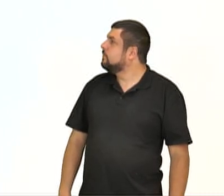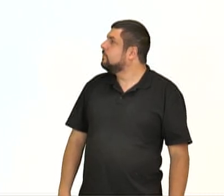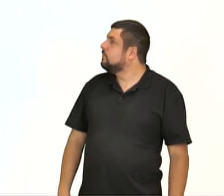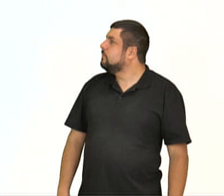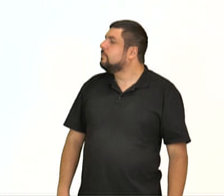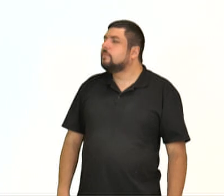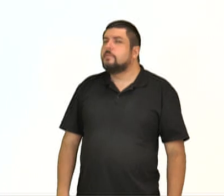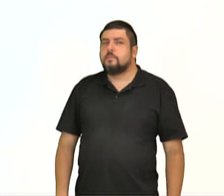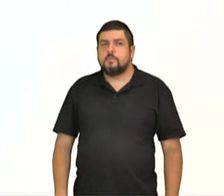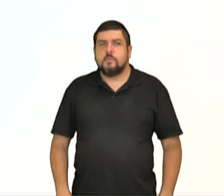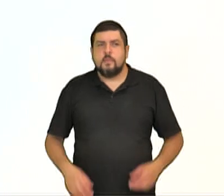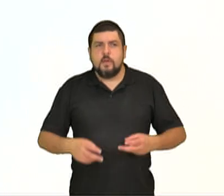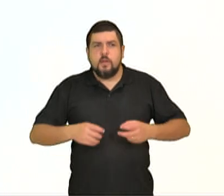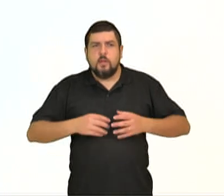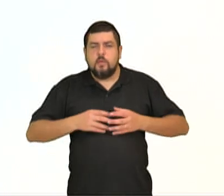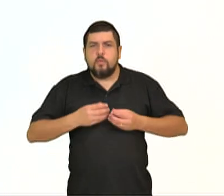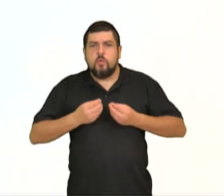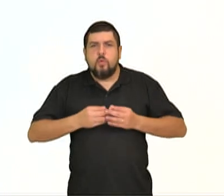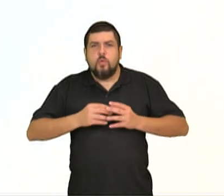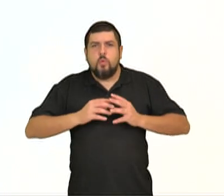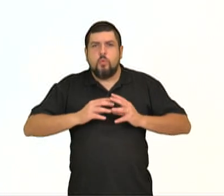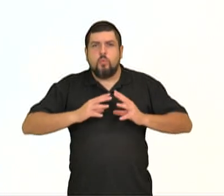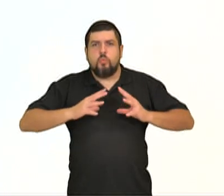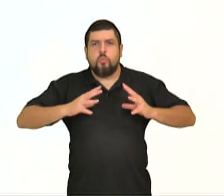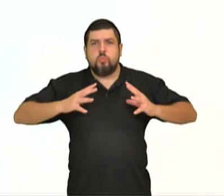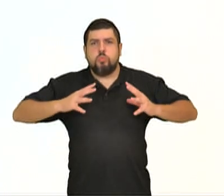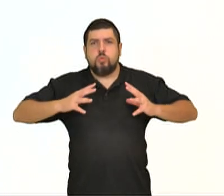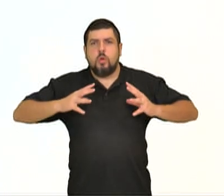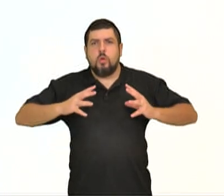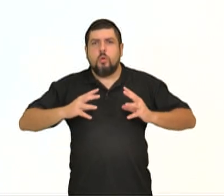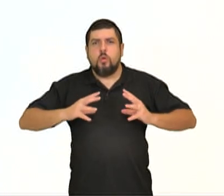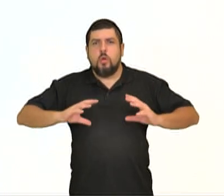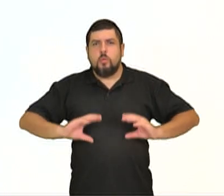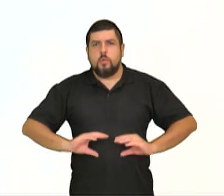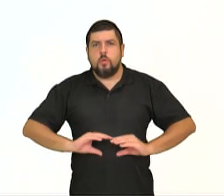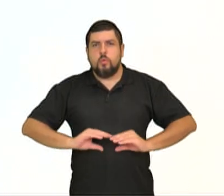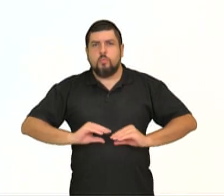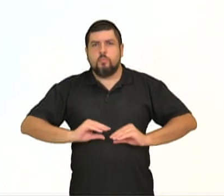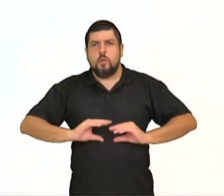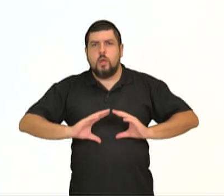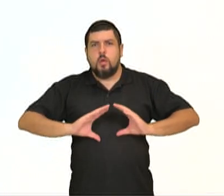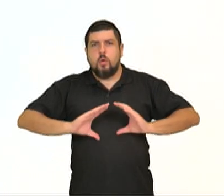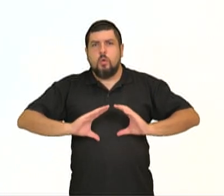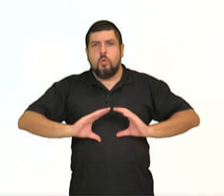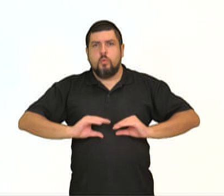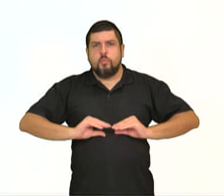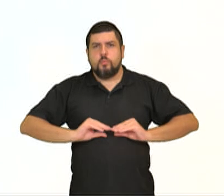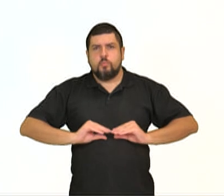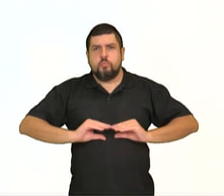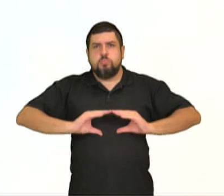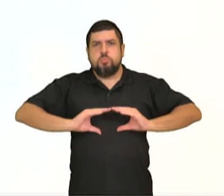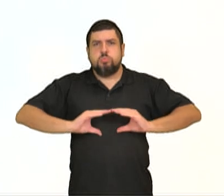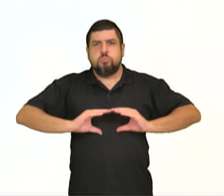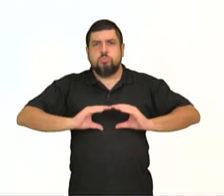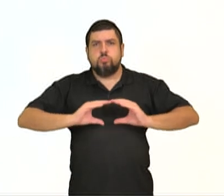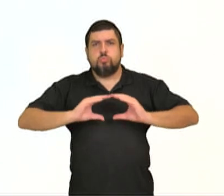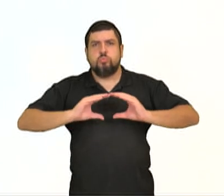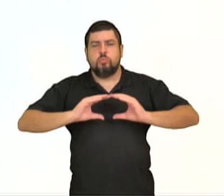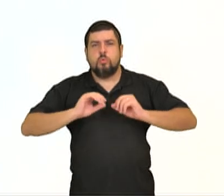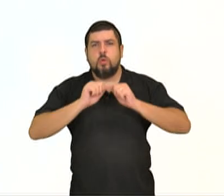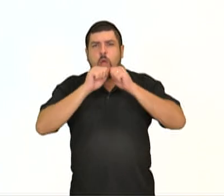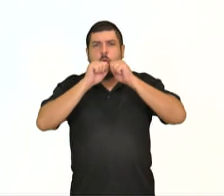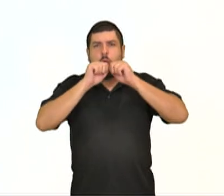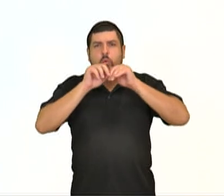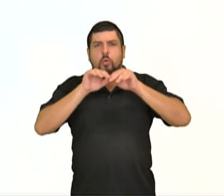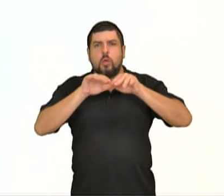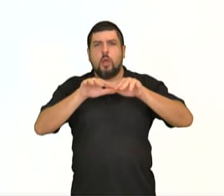subindo, empurrando então os pulmões, fazendo uma pressão, fazendo assim com que o ar vá para fora do